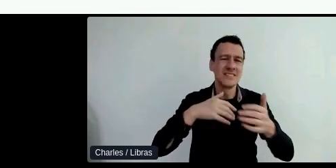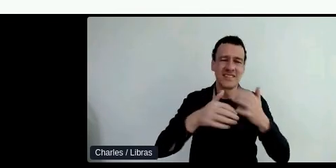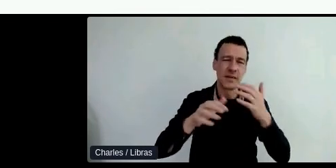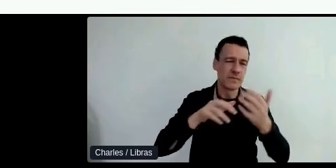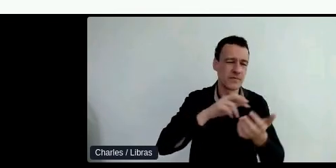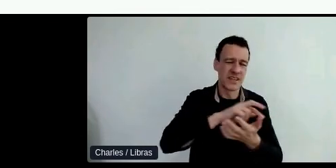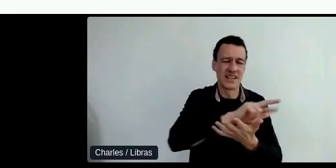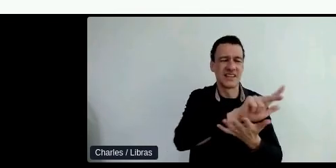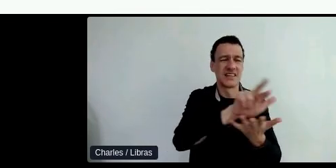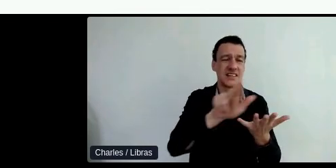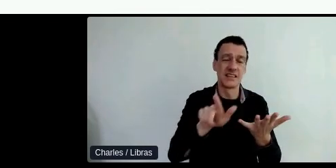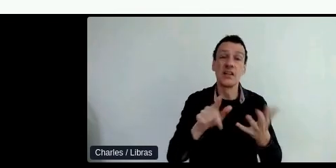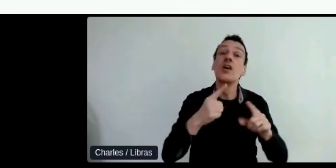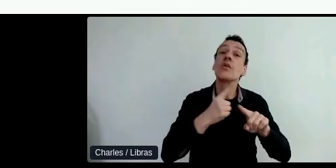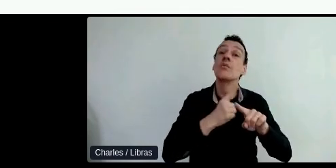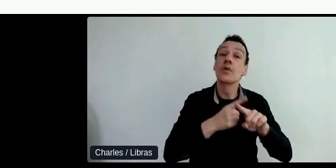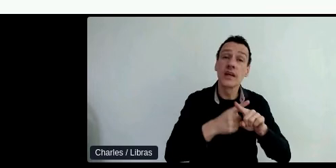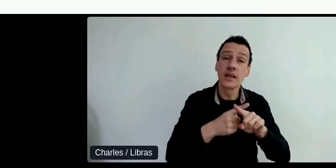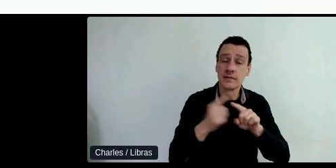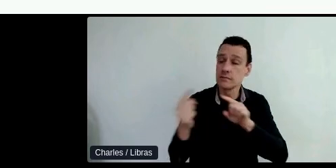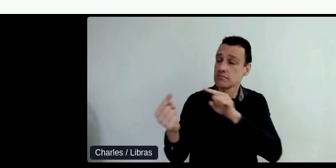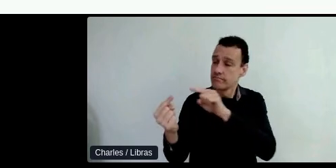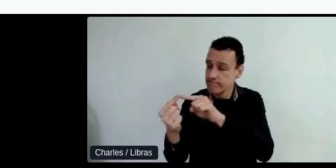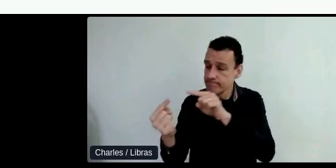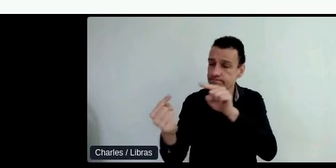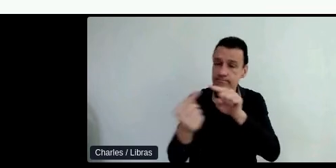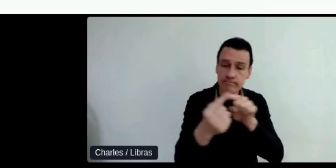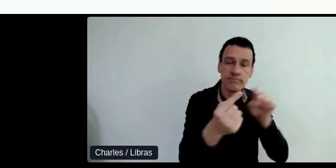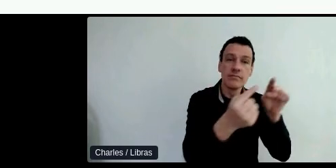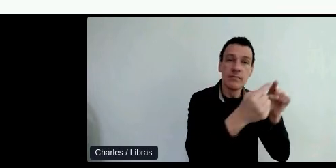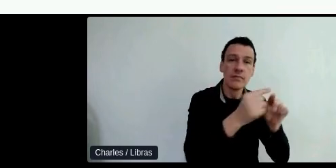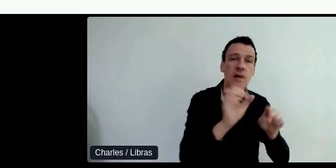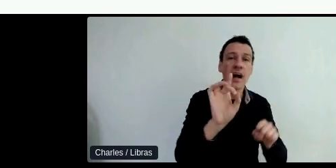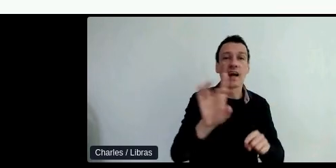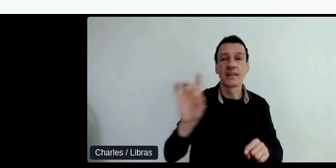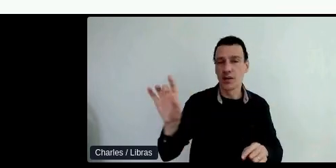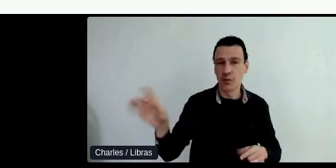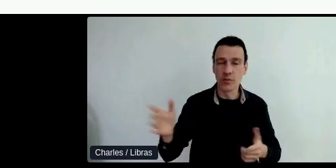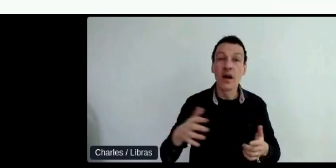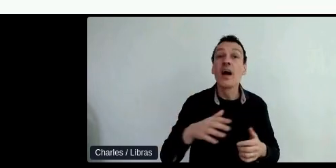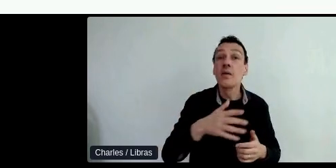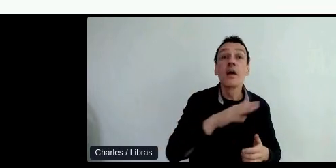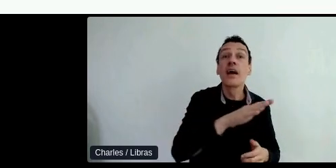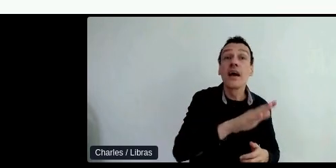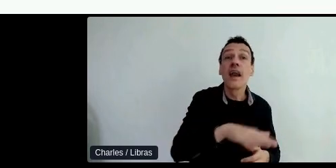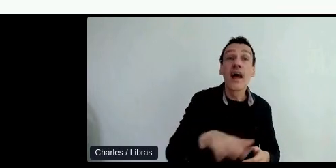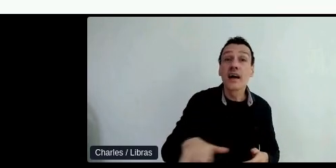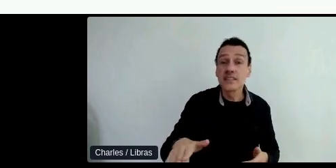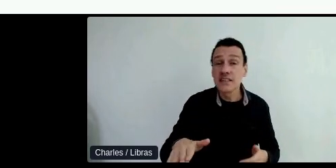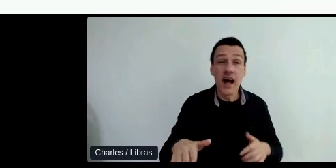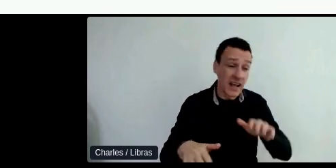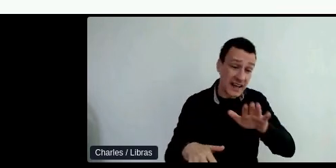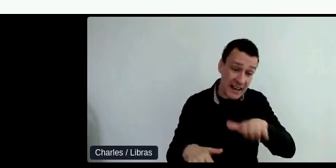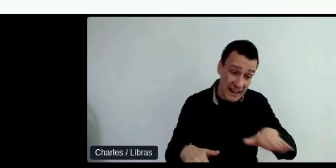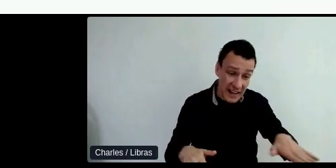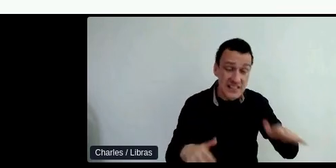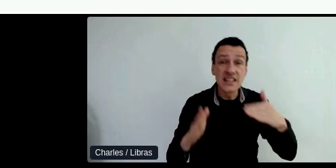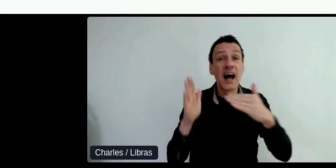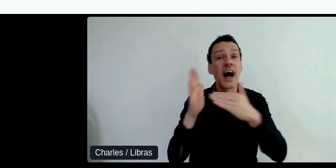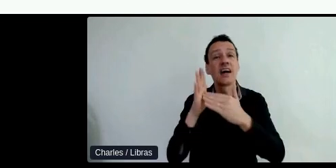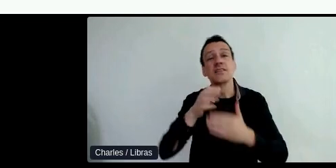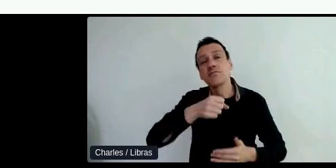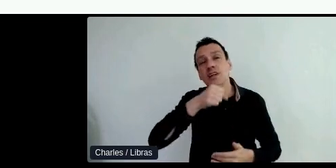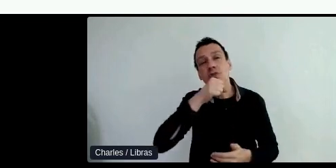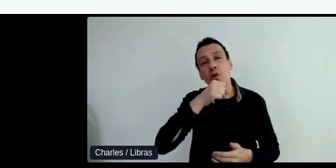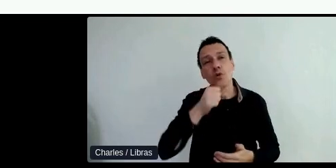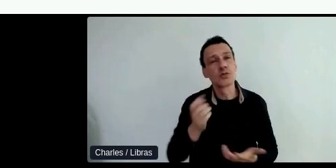preocupação em oferecer um produto para todo mundo usar. Tamanho infantil, desde lá o pequenininho até o idoso, né?